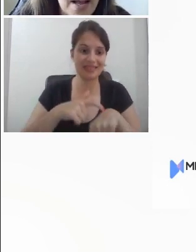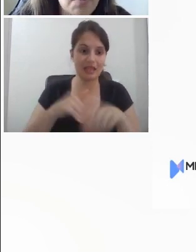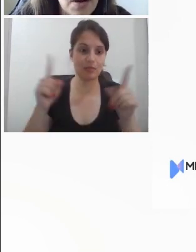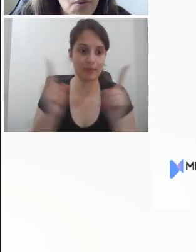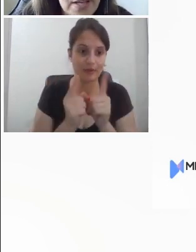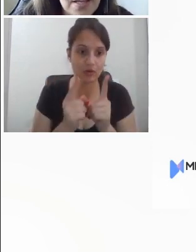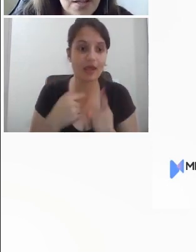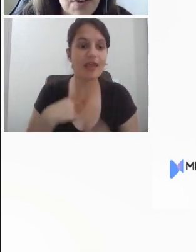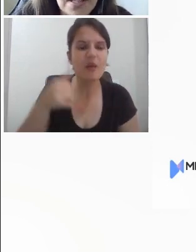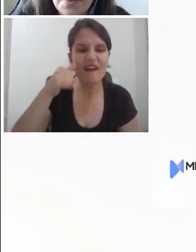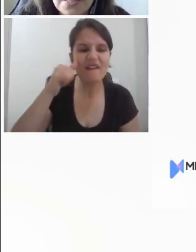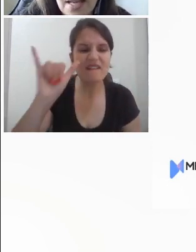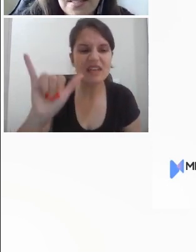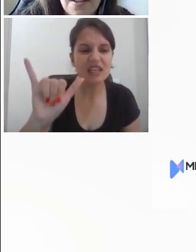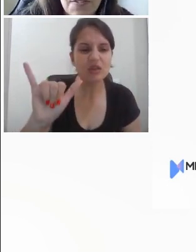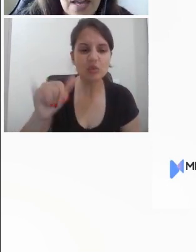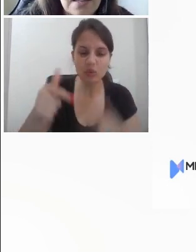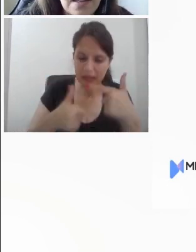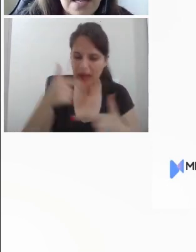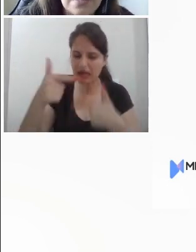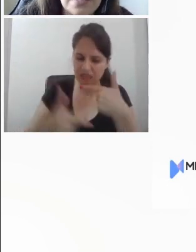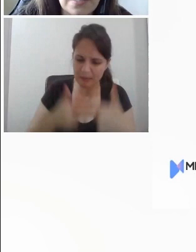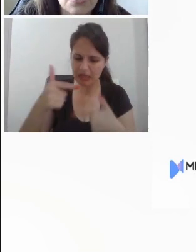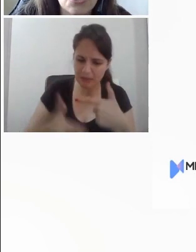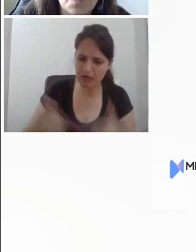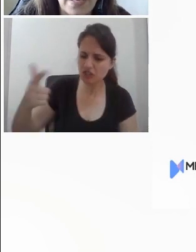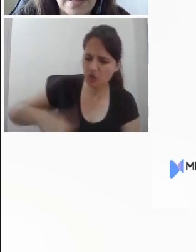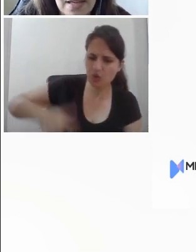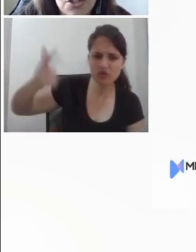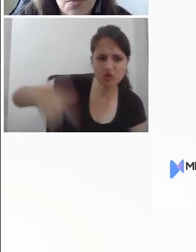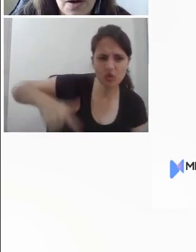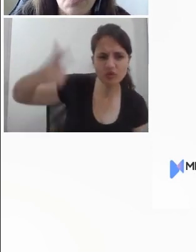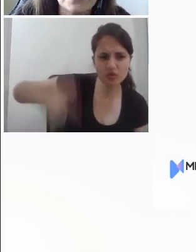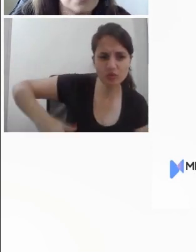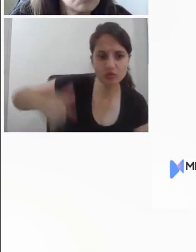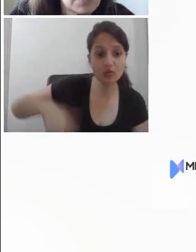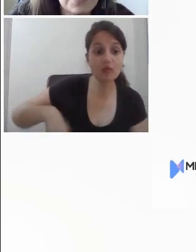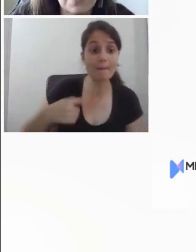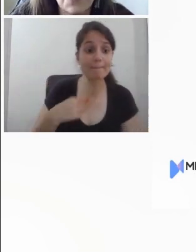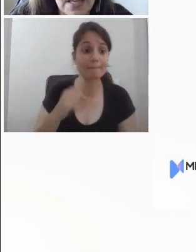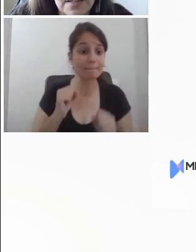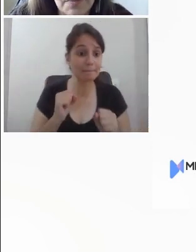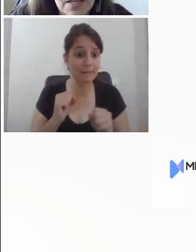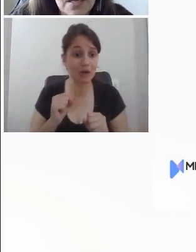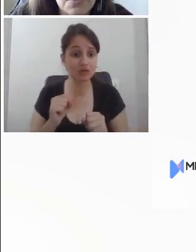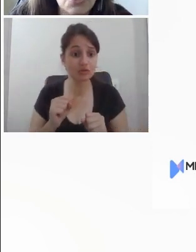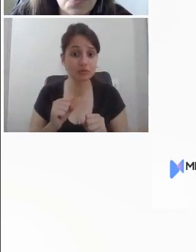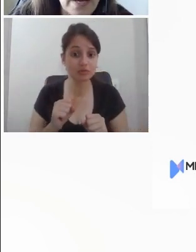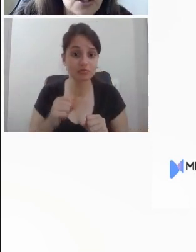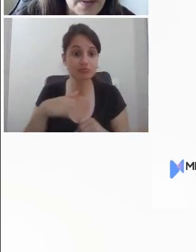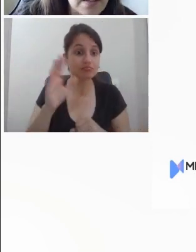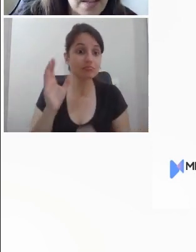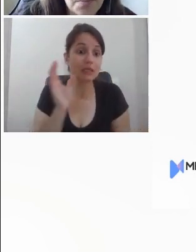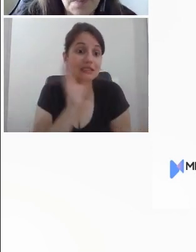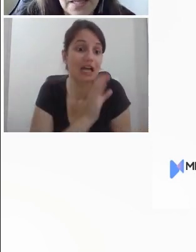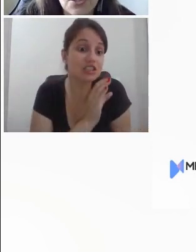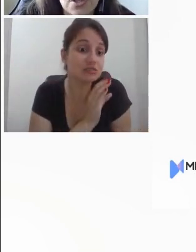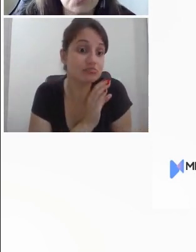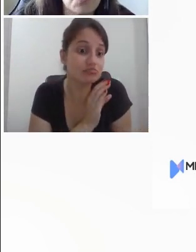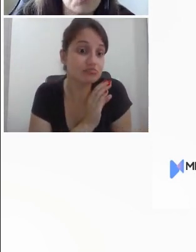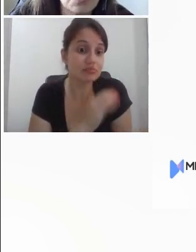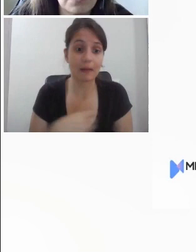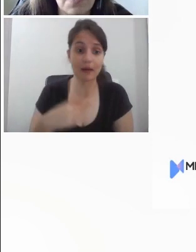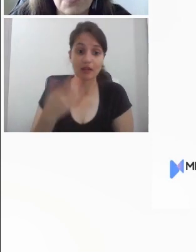trabalhar numa coisa que talvez nem precisasse ser feita e às vezes a gente planeja uma coisa que nunca vai ser feita então a gente perde tempo